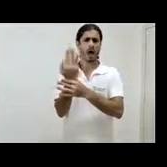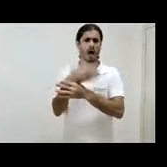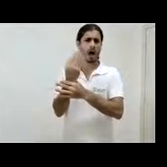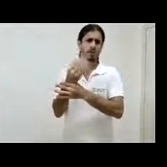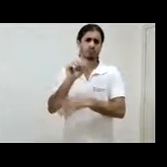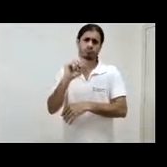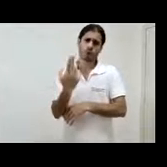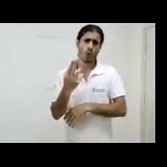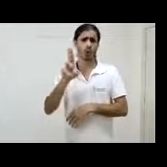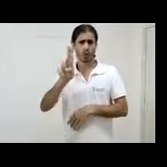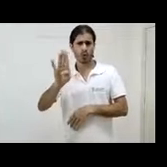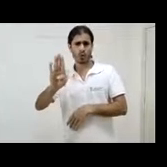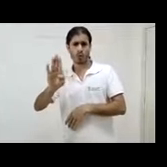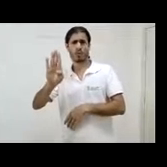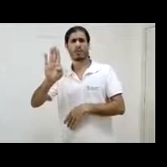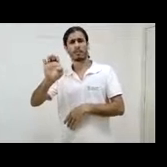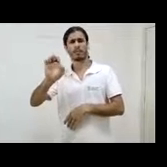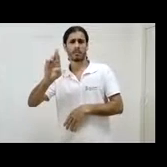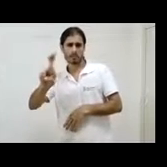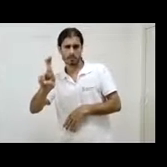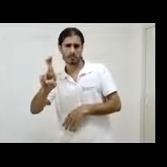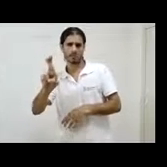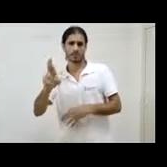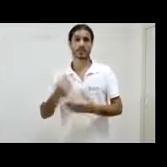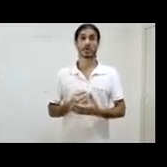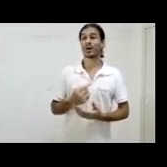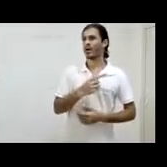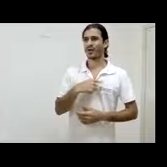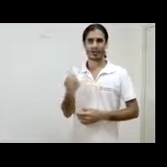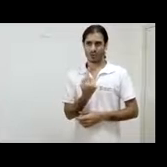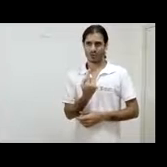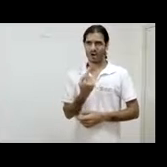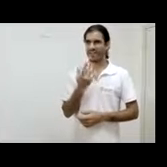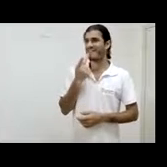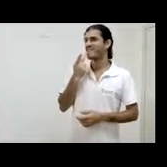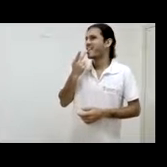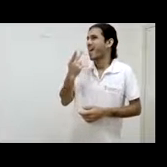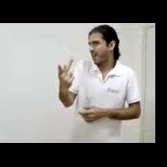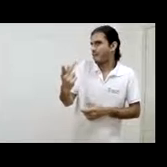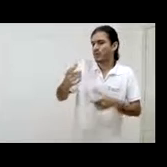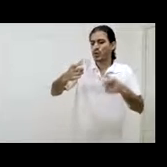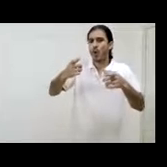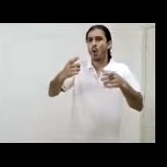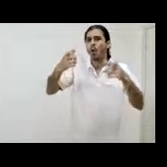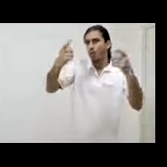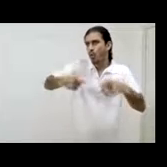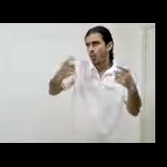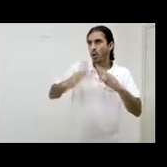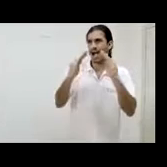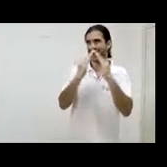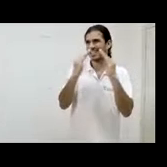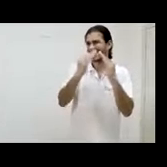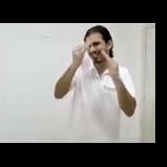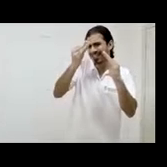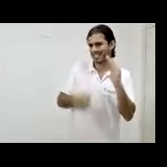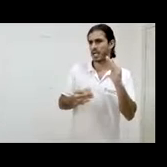perguntam assim, a gente não fala o endereço onde a gente mora, a gente pode até falar o endereço, mas o taxista pergunta assim, você pode